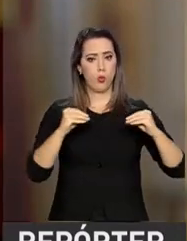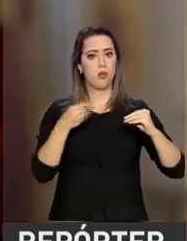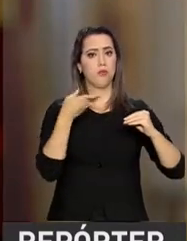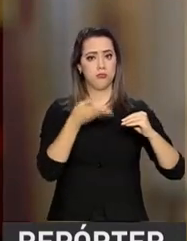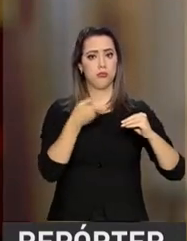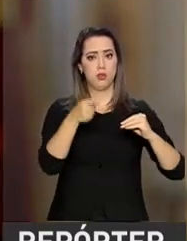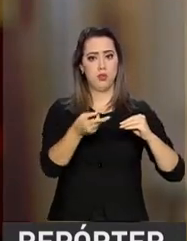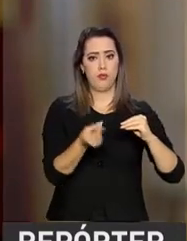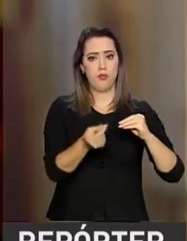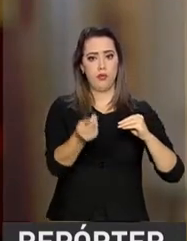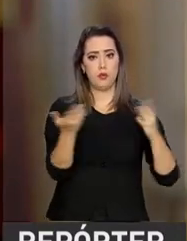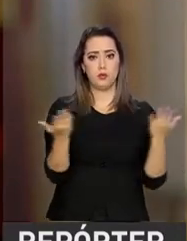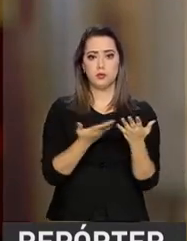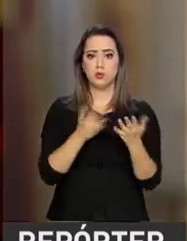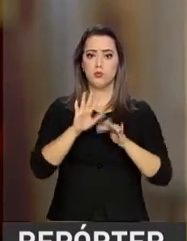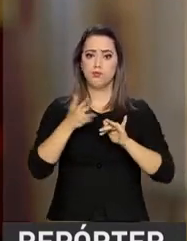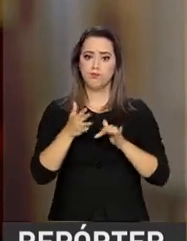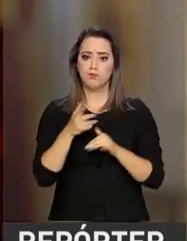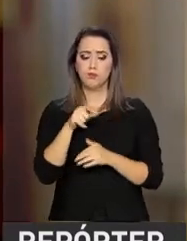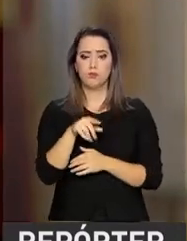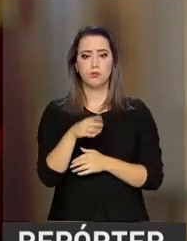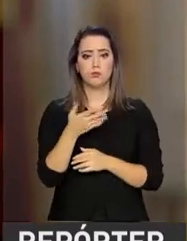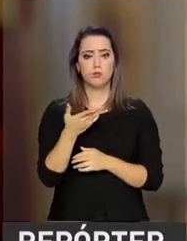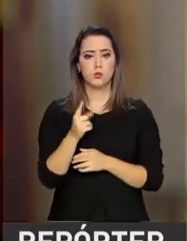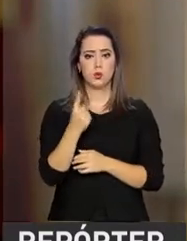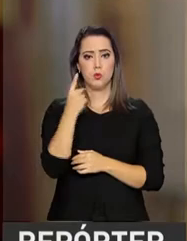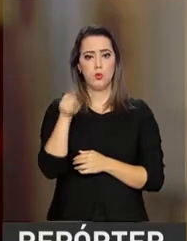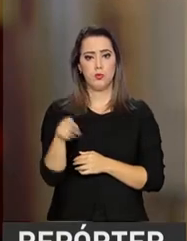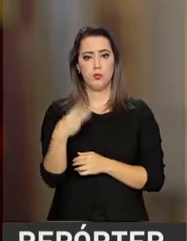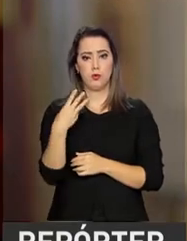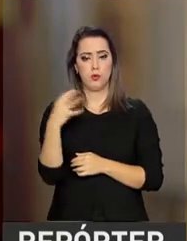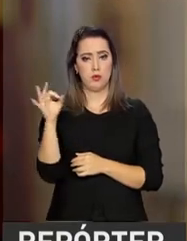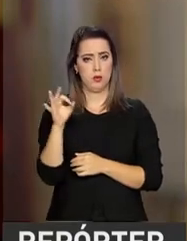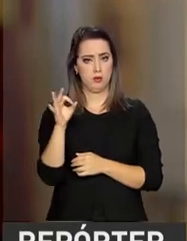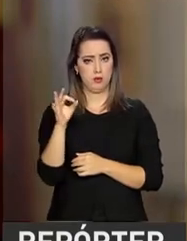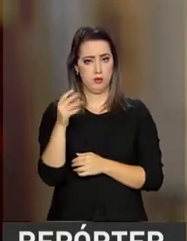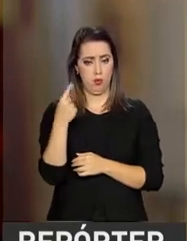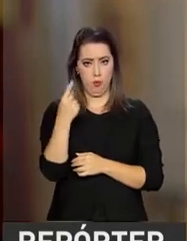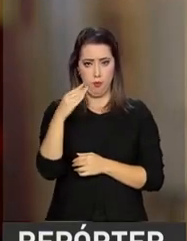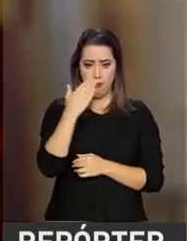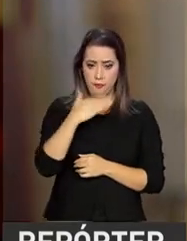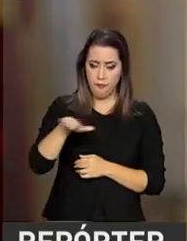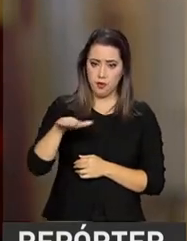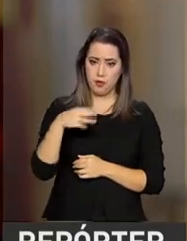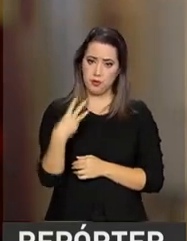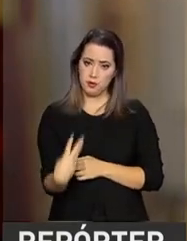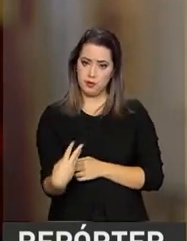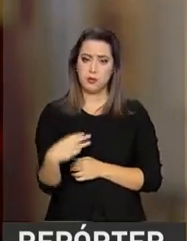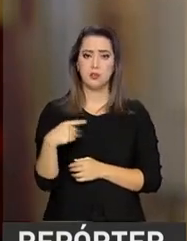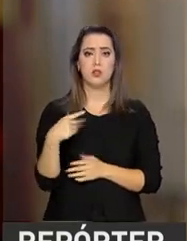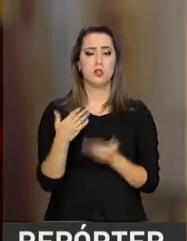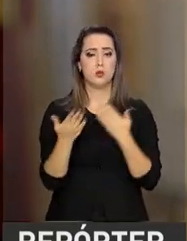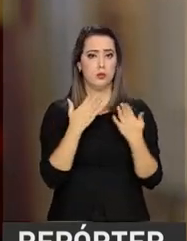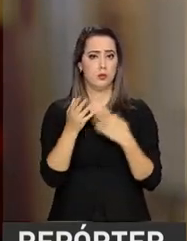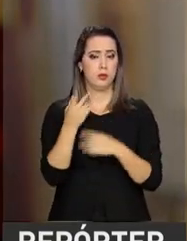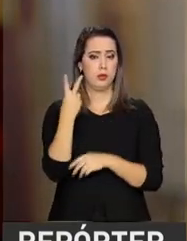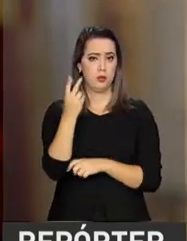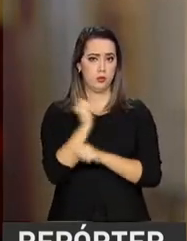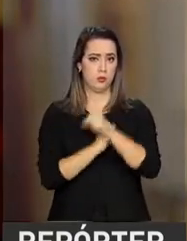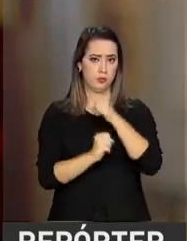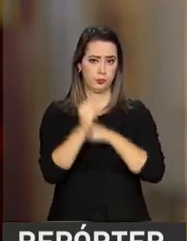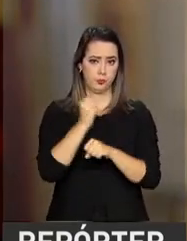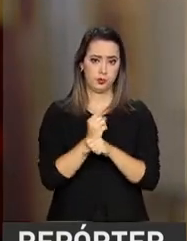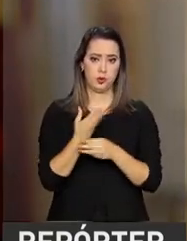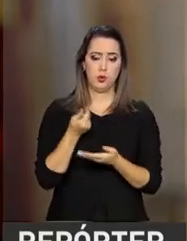valores que hoje é está um terço do que pagávamos há dois anos atrás portanto pagamos menos